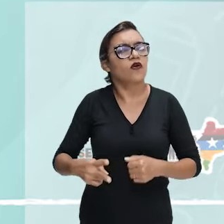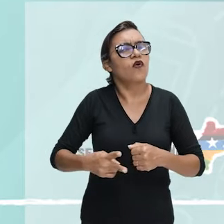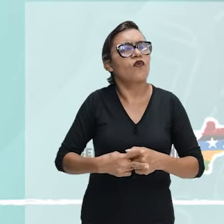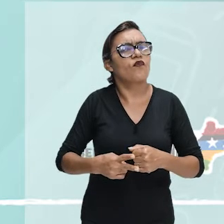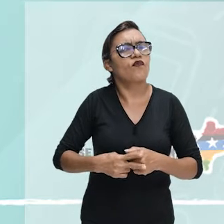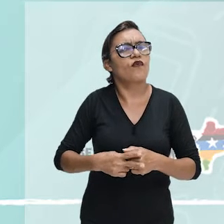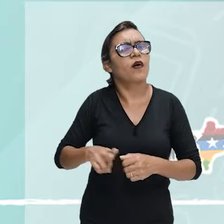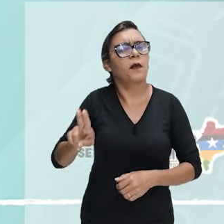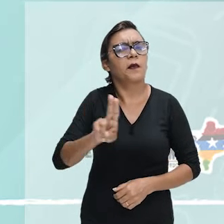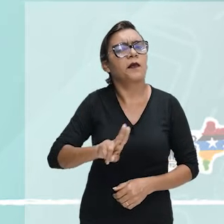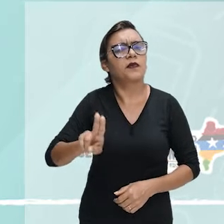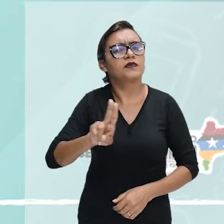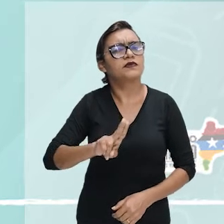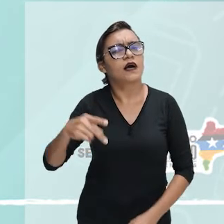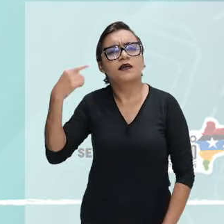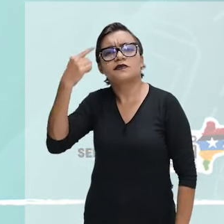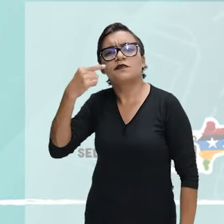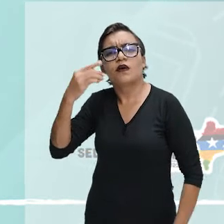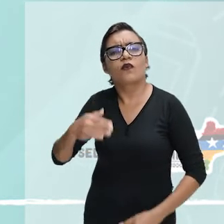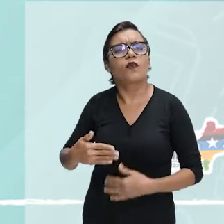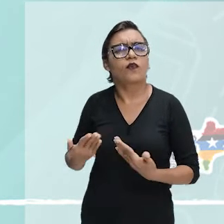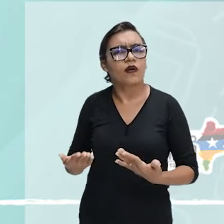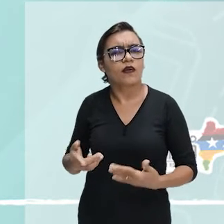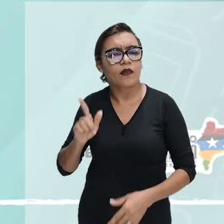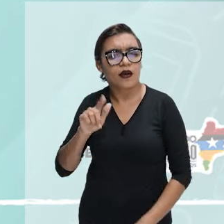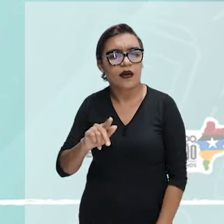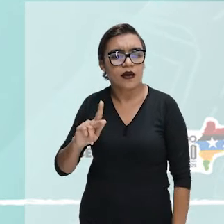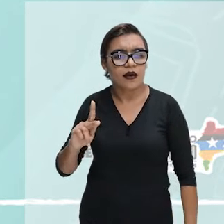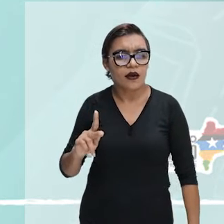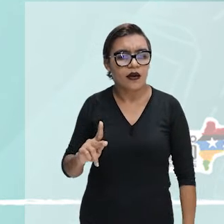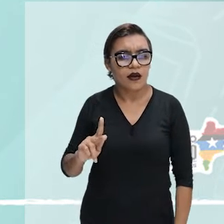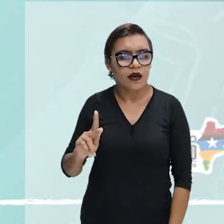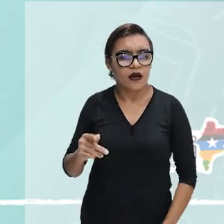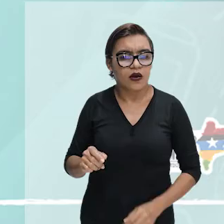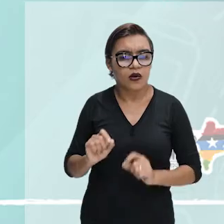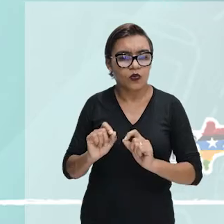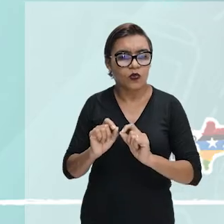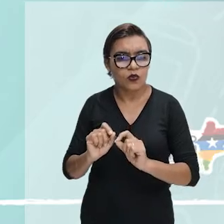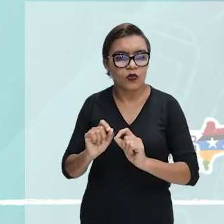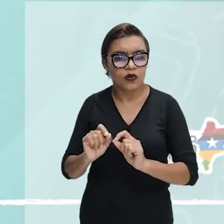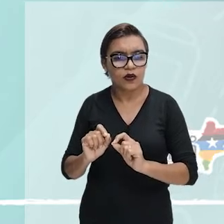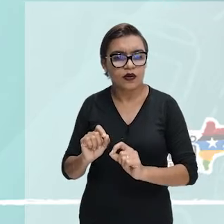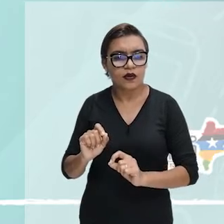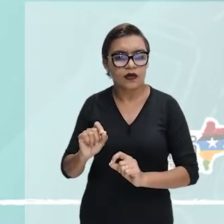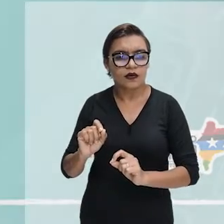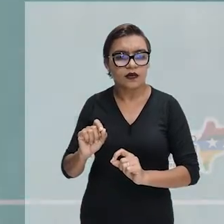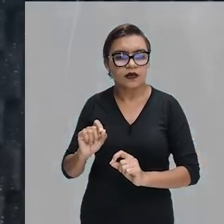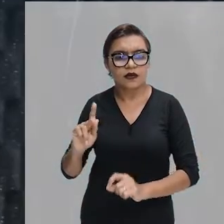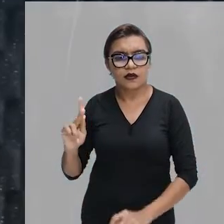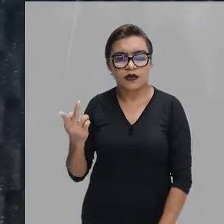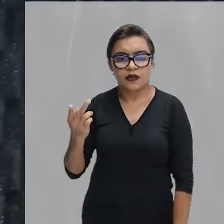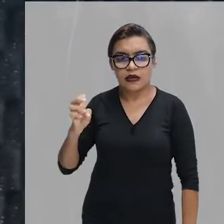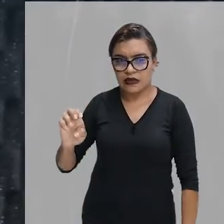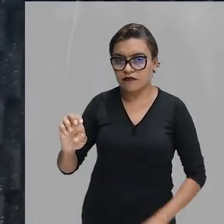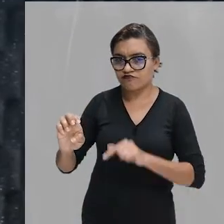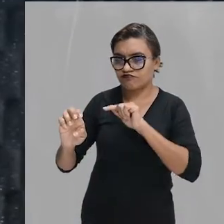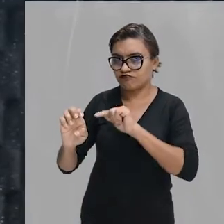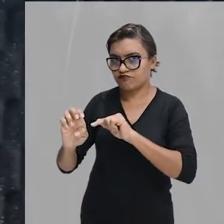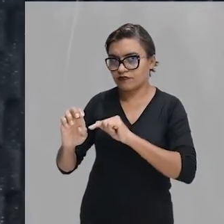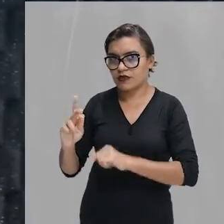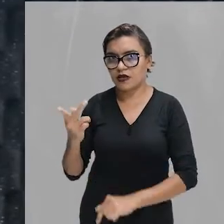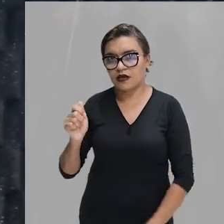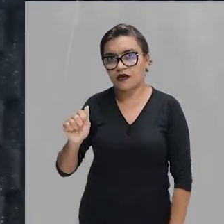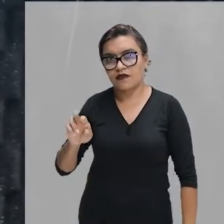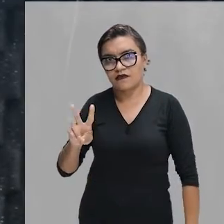auxiliar mais utilizado no espanhol, gente? O verbo haber. Então, tá aqui ele bem aqui, ó. Me he acostado